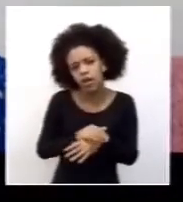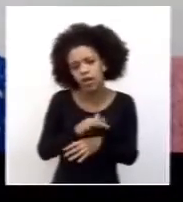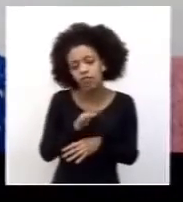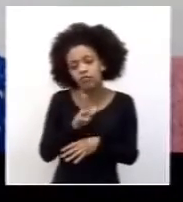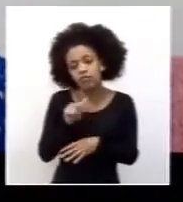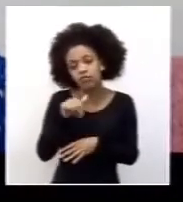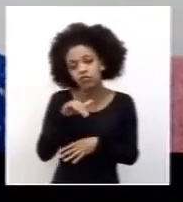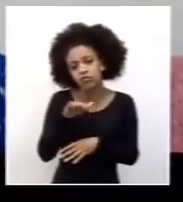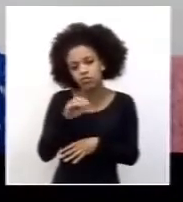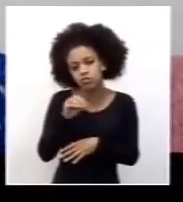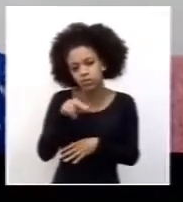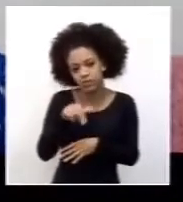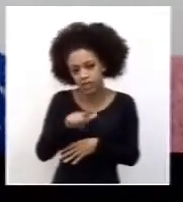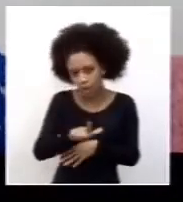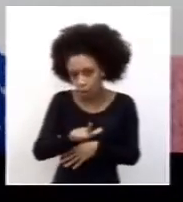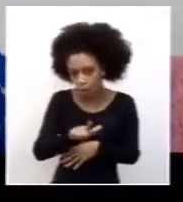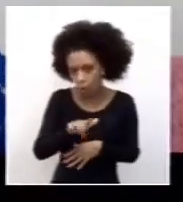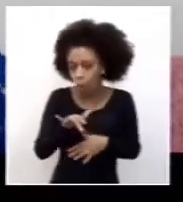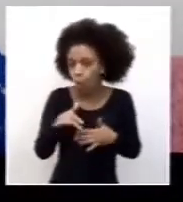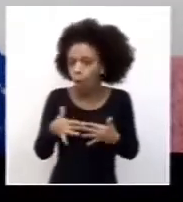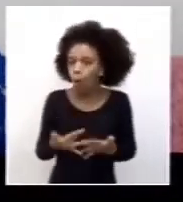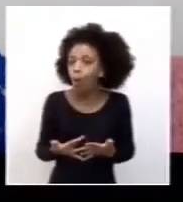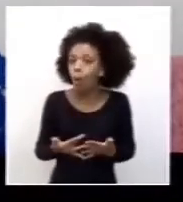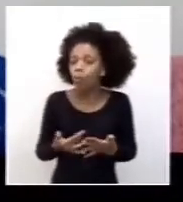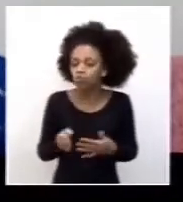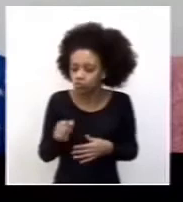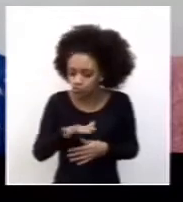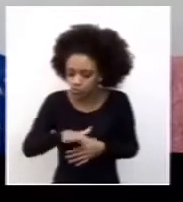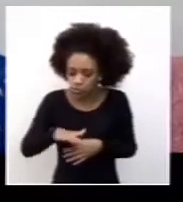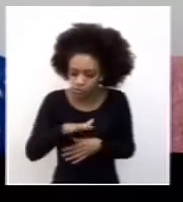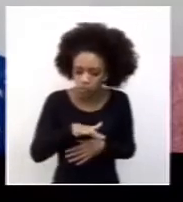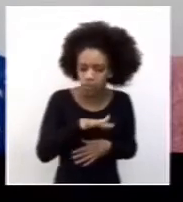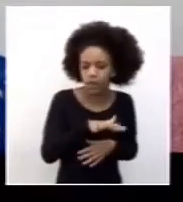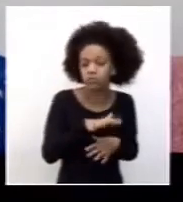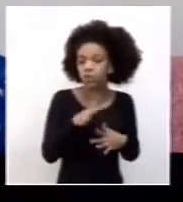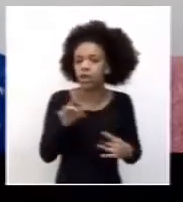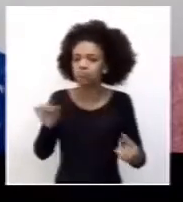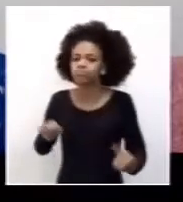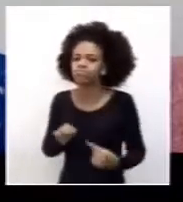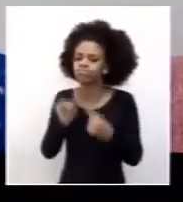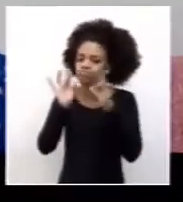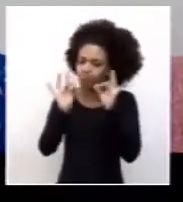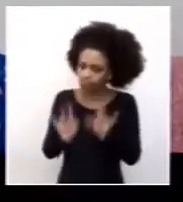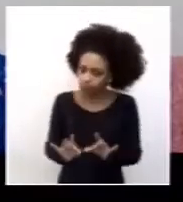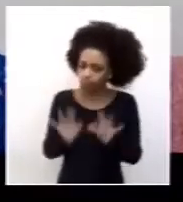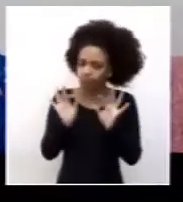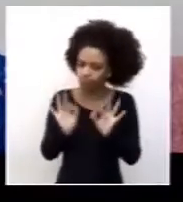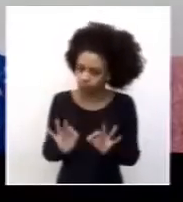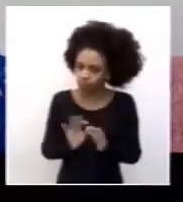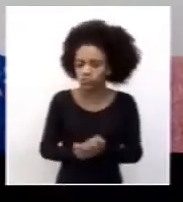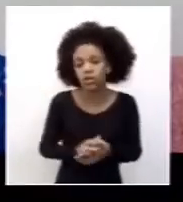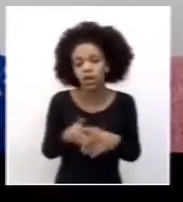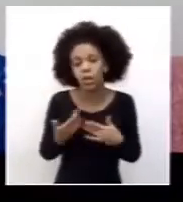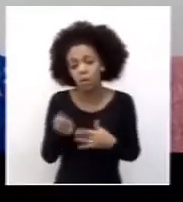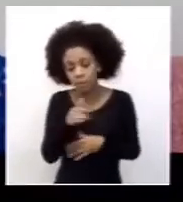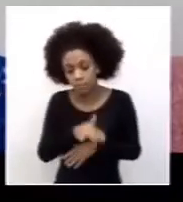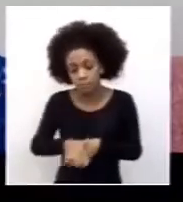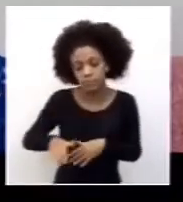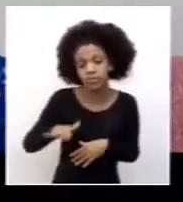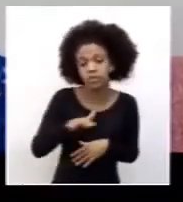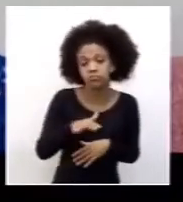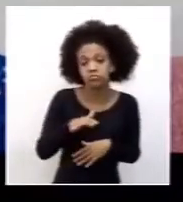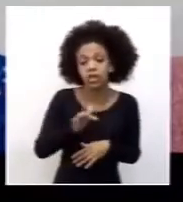funcional, onde a função de cada espaço é bem definida. No ambiente físico, nós temos o canto